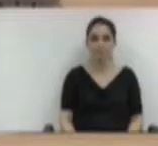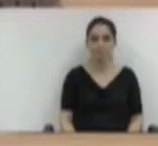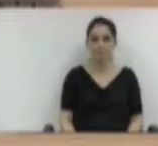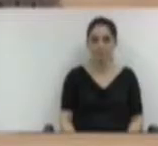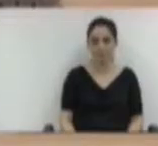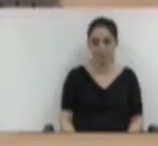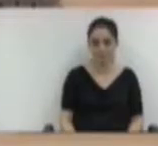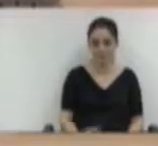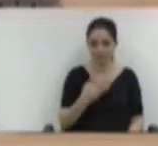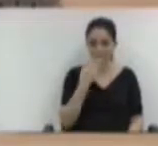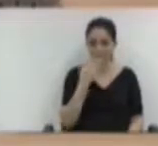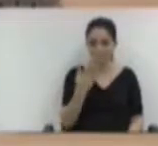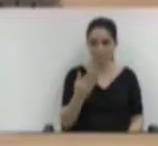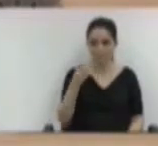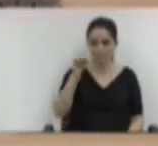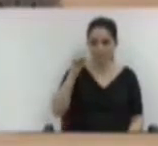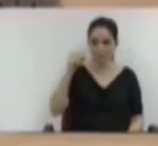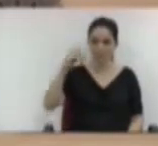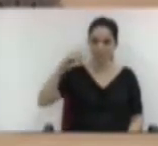Requerimento número